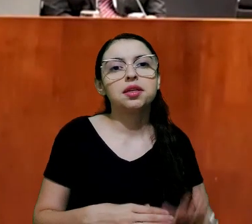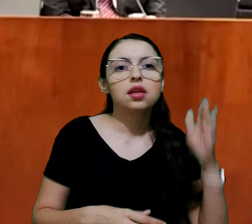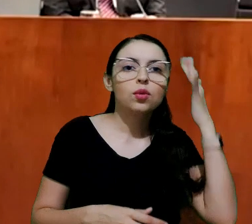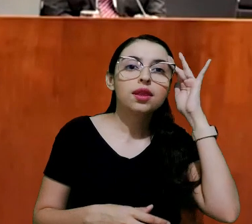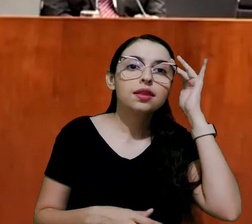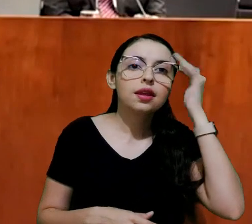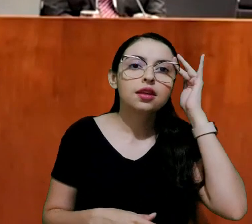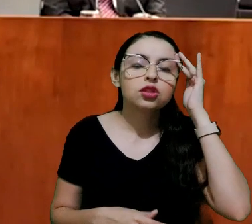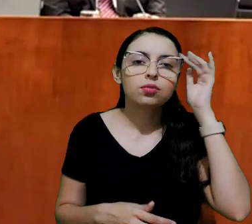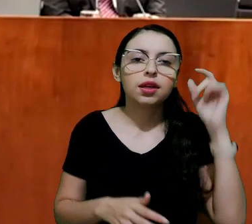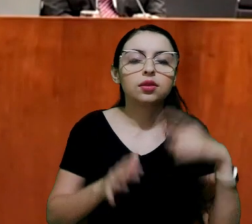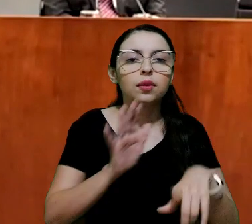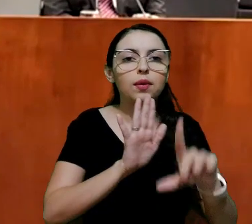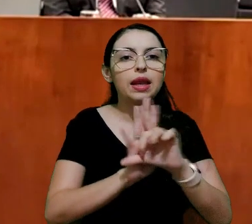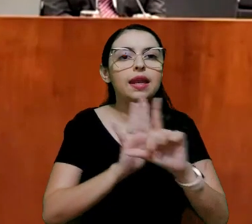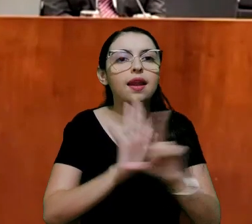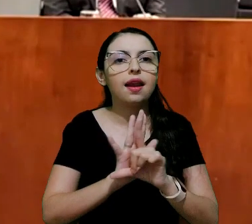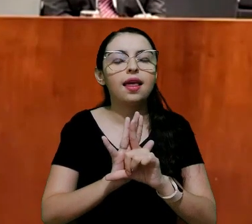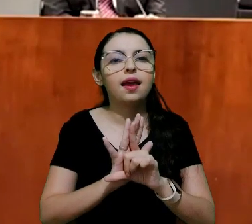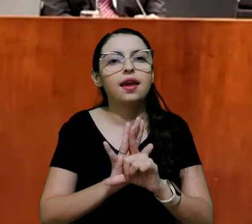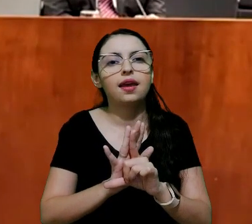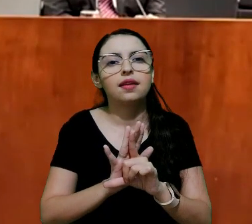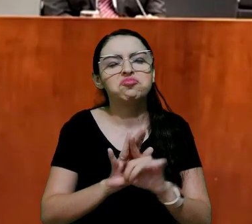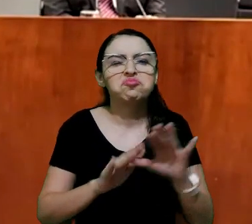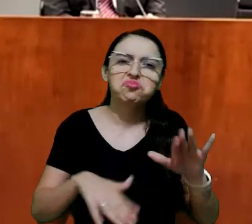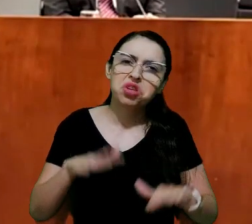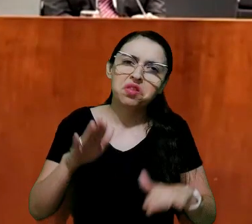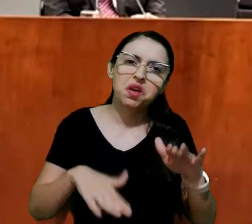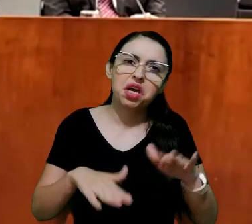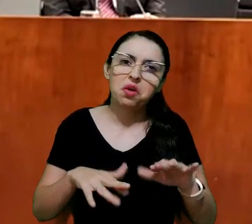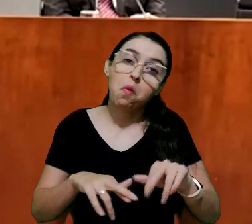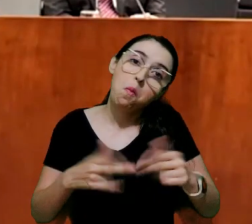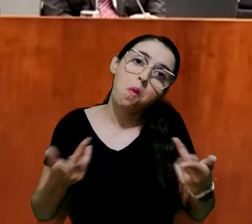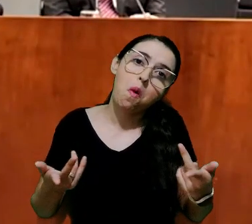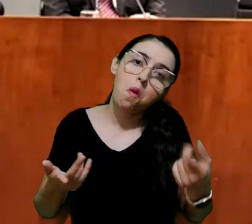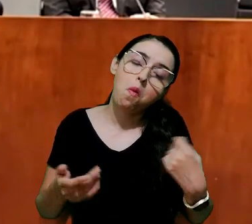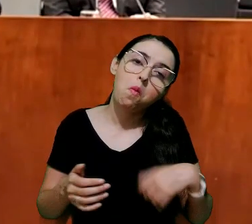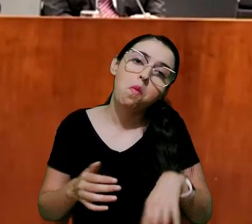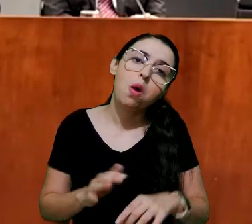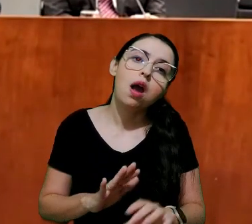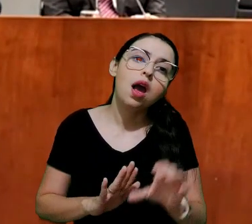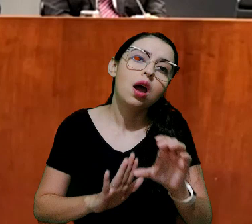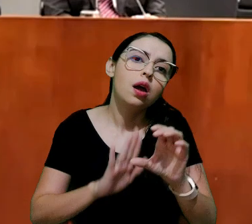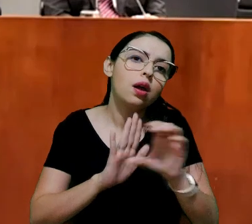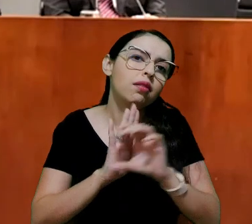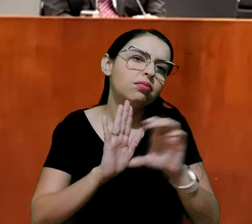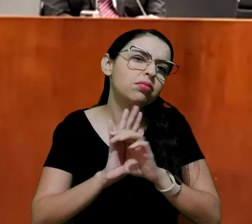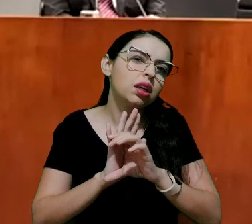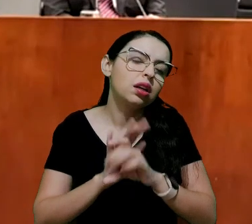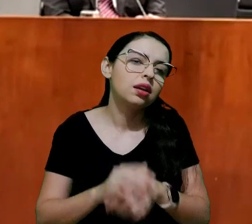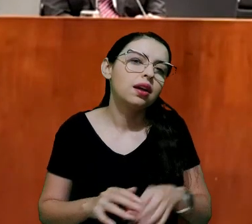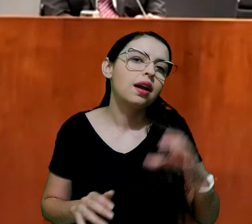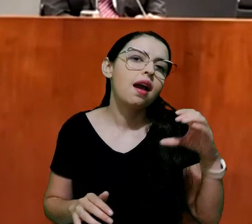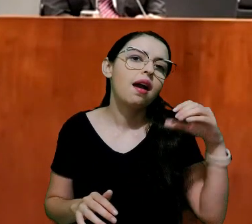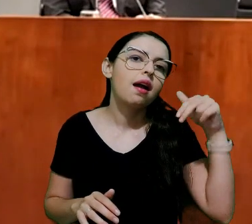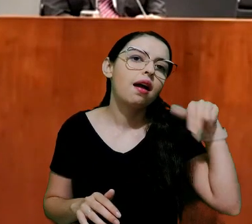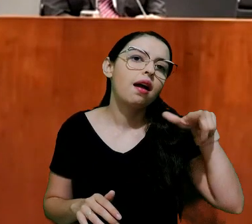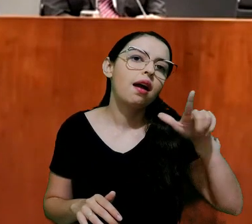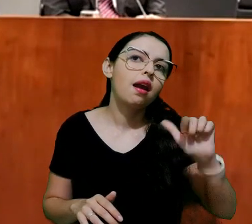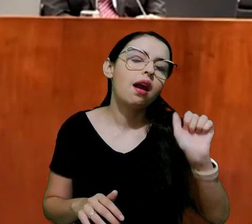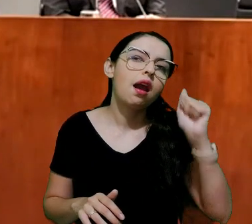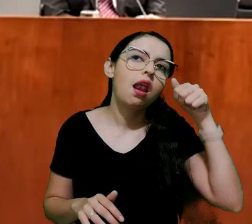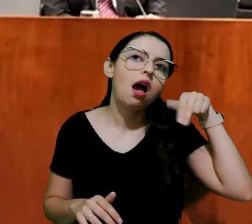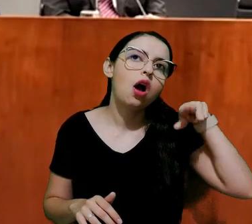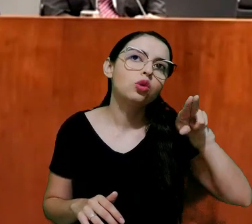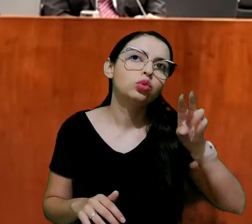determinado, indeterminado, ou uma cláusula geral, porque a afetividade nesse sentido seria uma cláusula geral, a provocar o juiz para